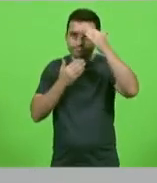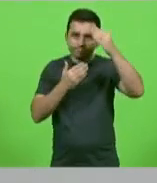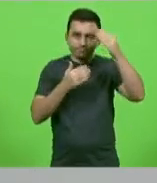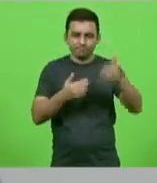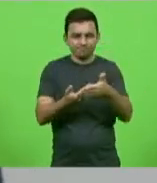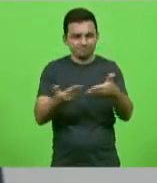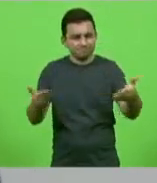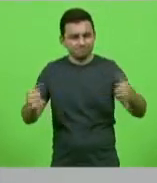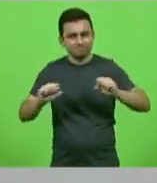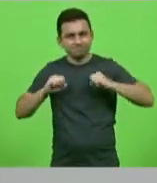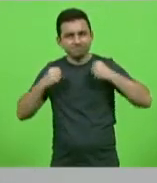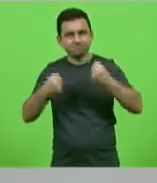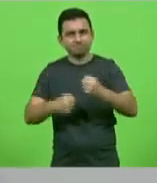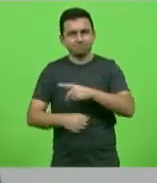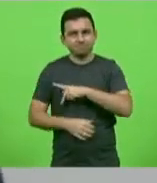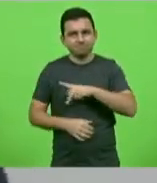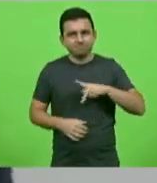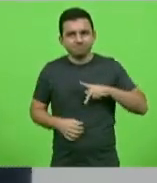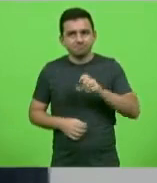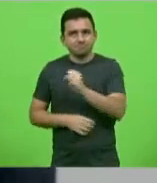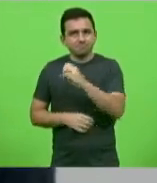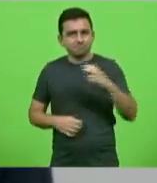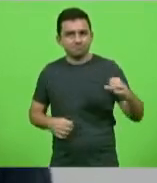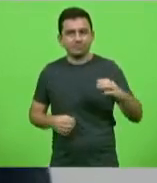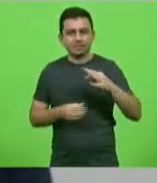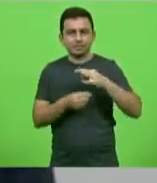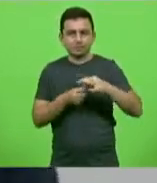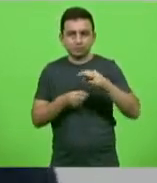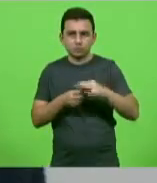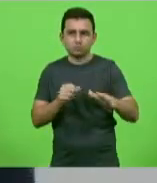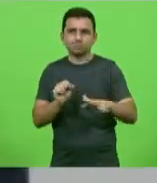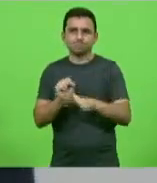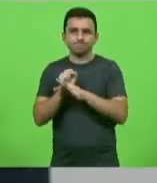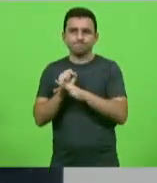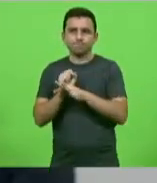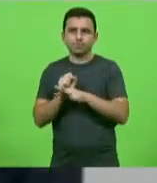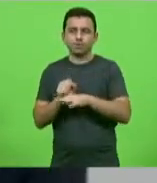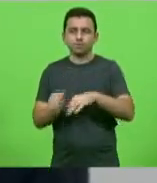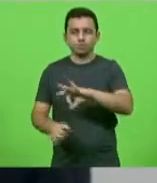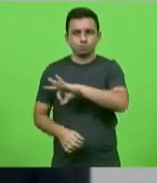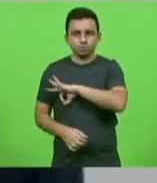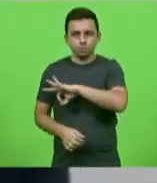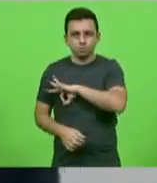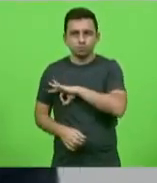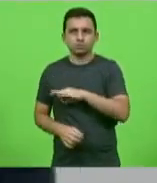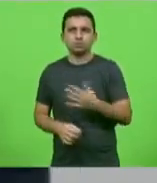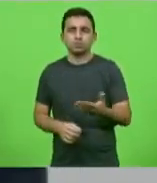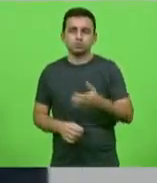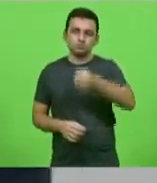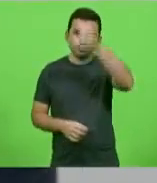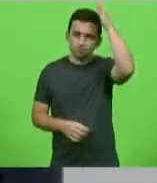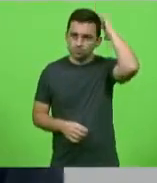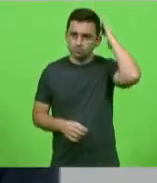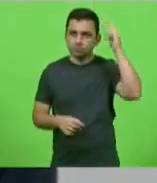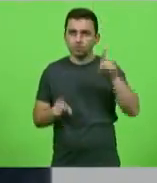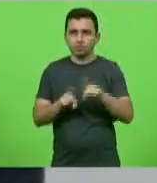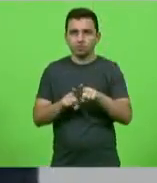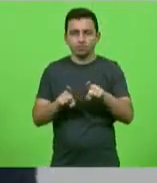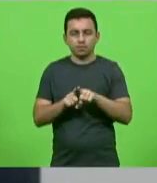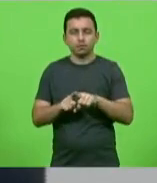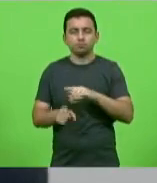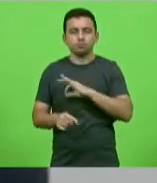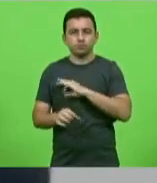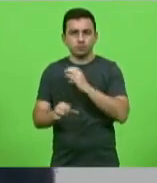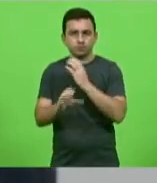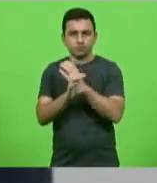Pública Catarinense, através de suas instituições de segurança, Polícia Militar, Corpo de Bombeiro e Polícia Civil.